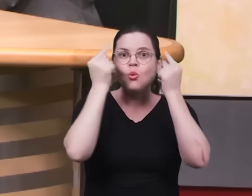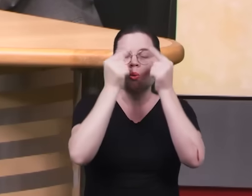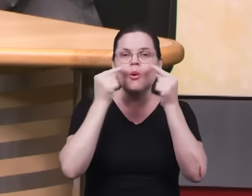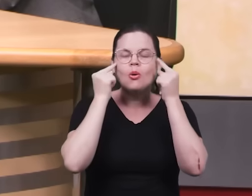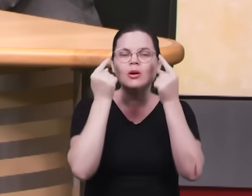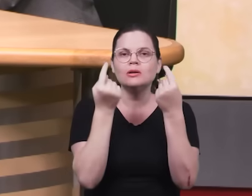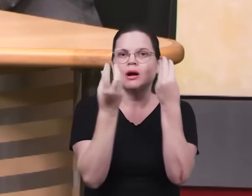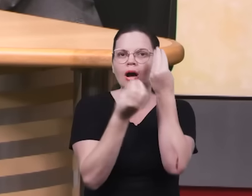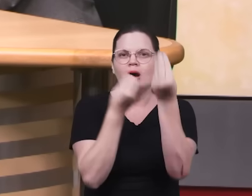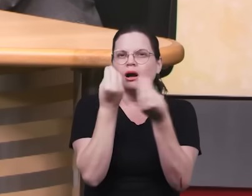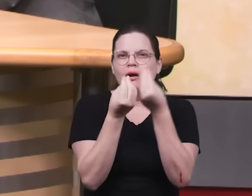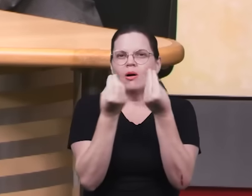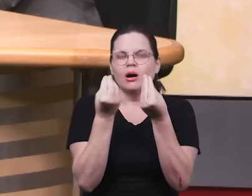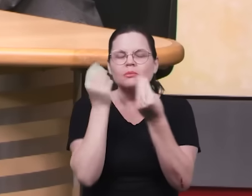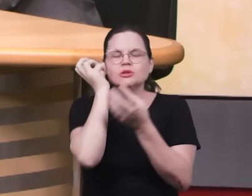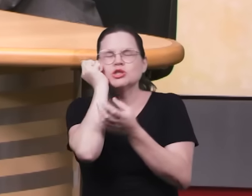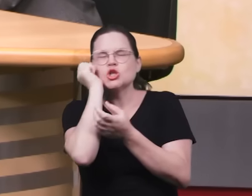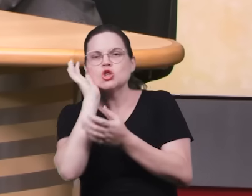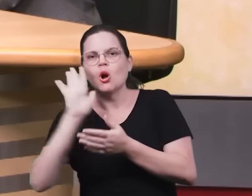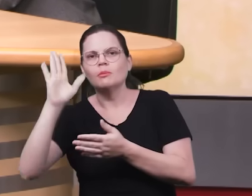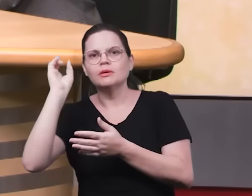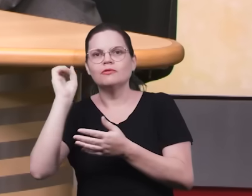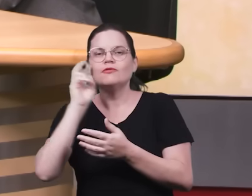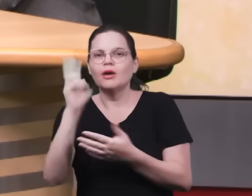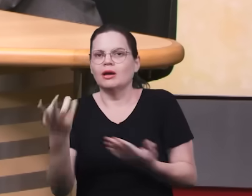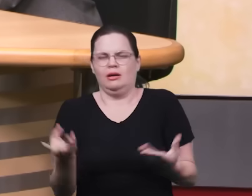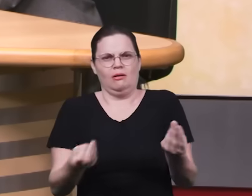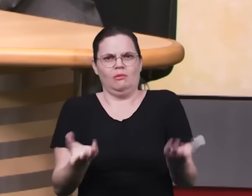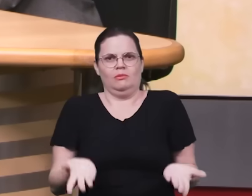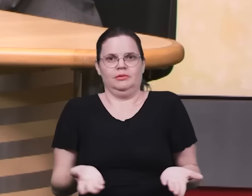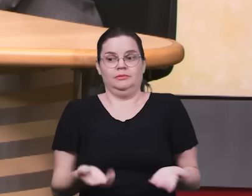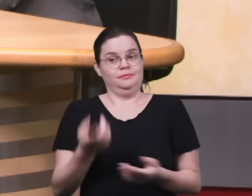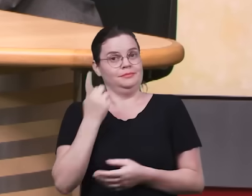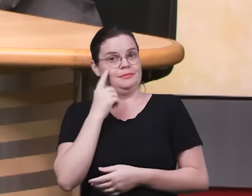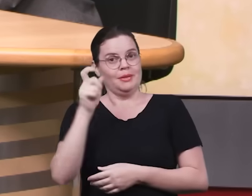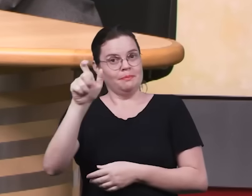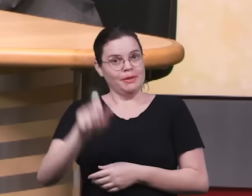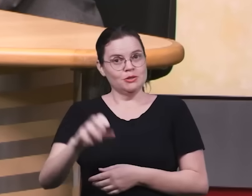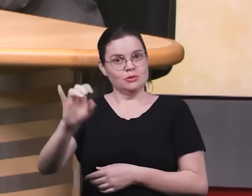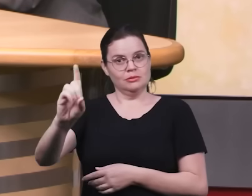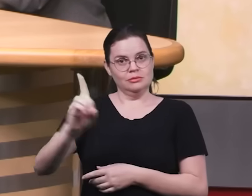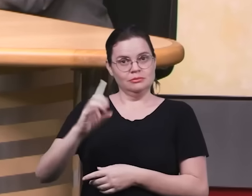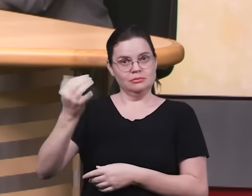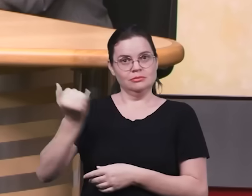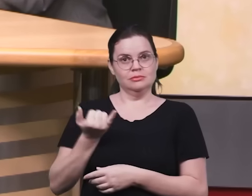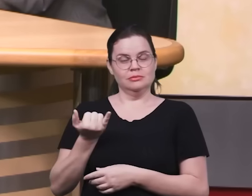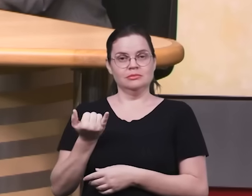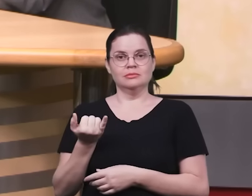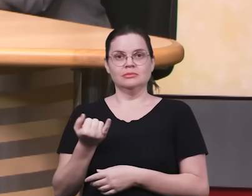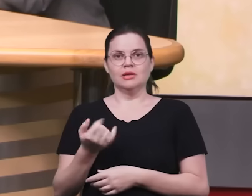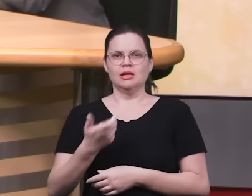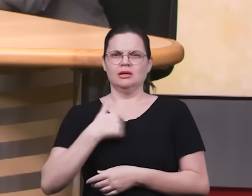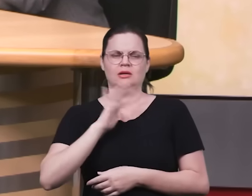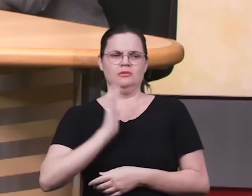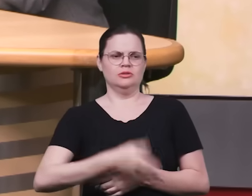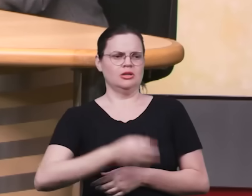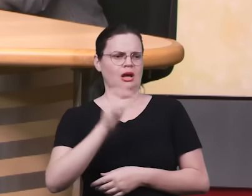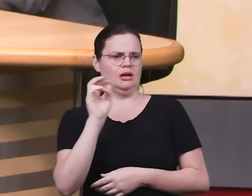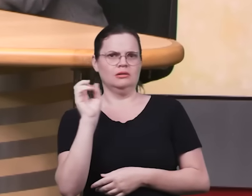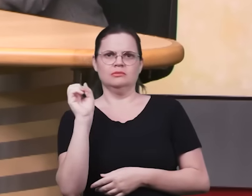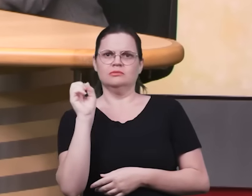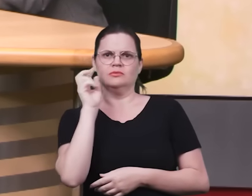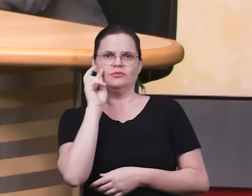Olha só, que a pessoa que fez um comentário desse nível foi pessoa que eu já vi em reunião.